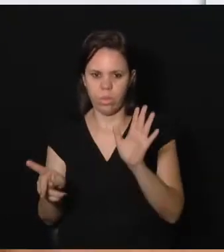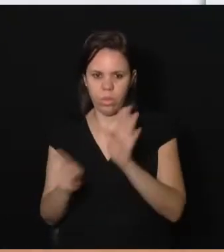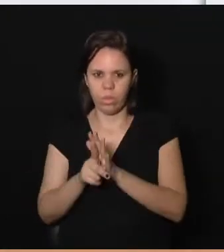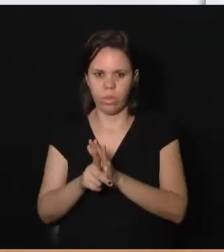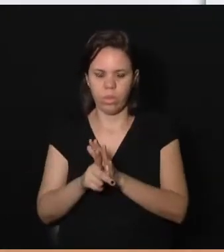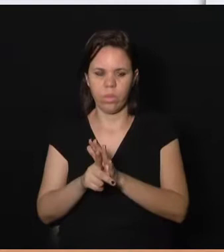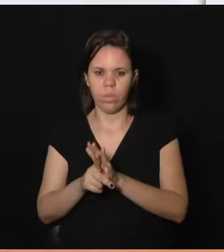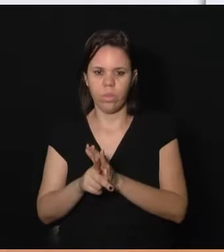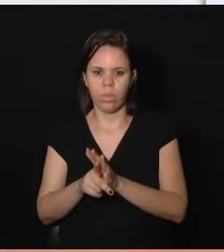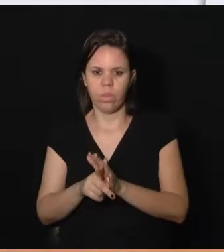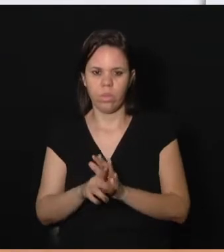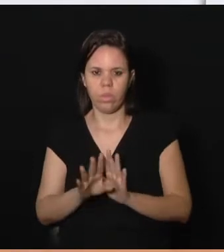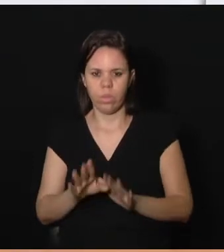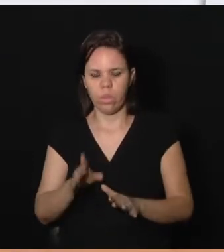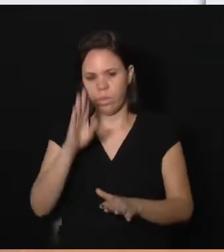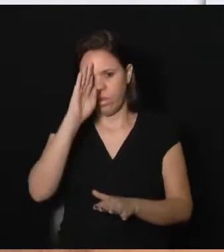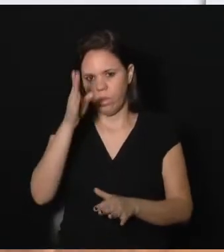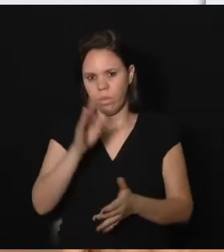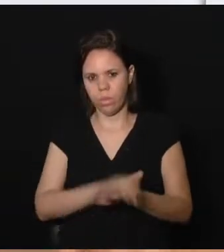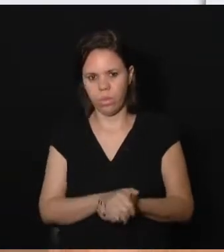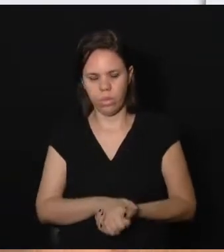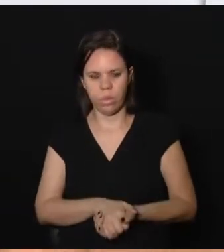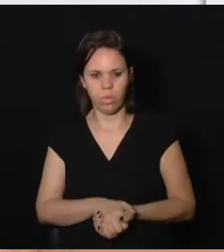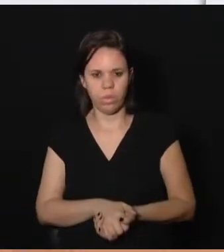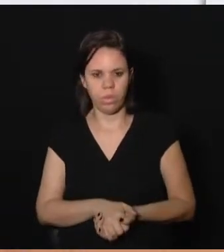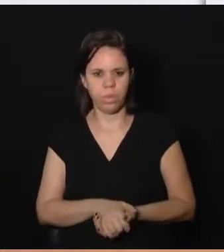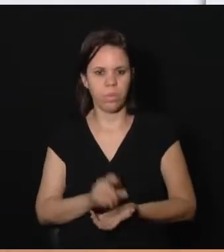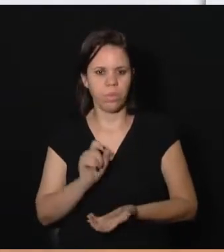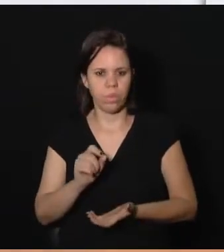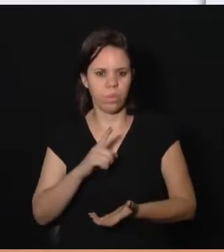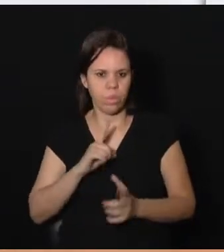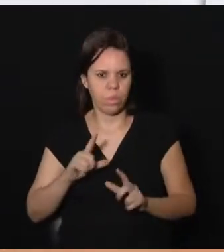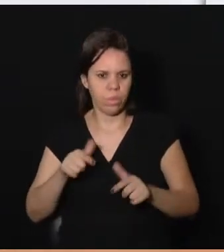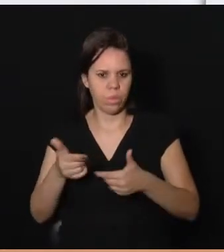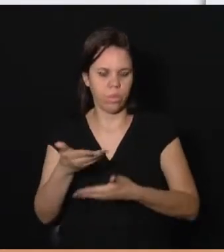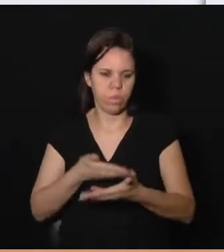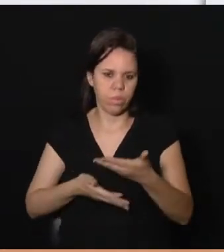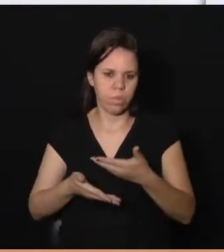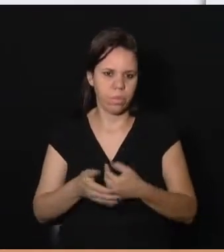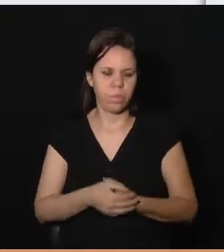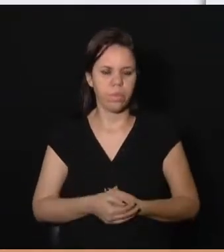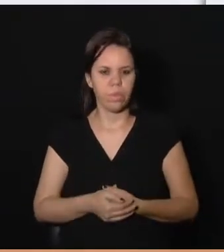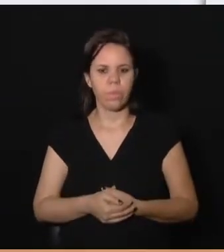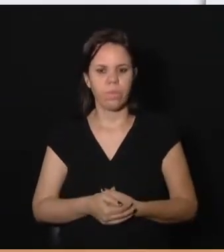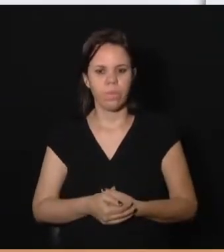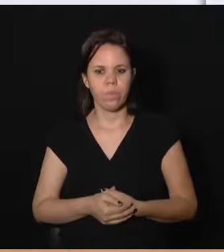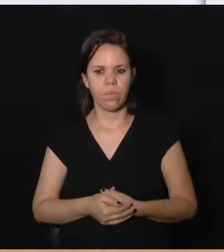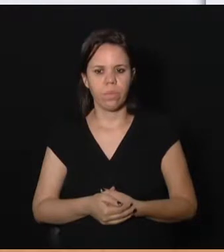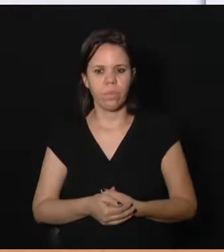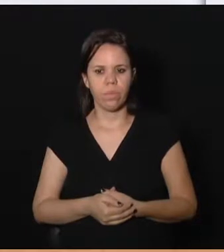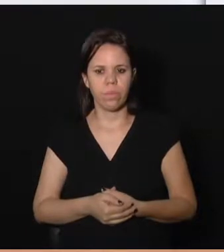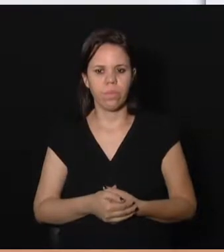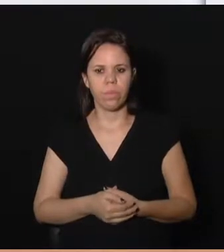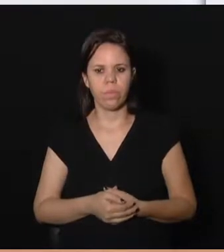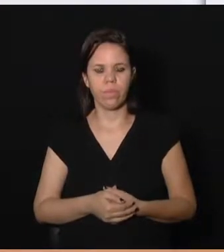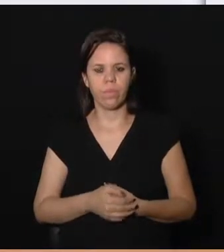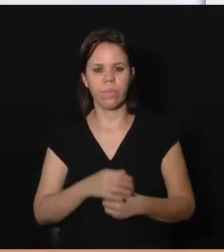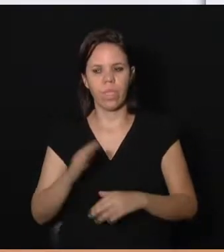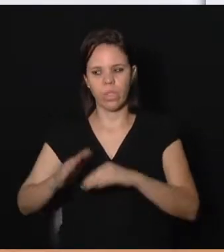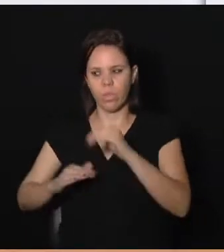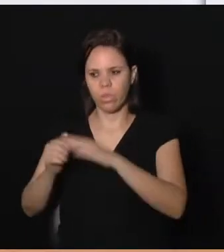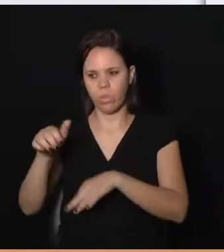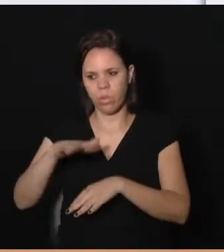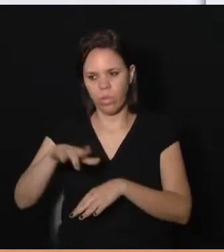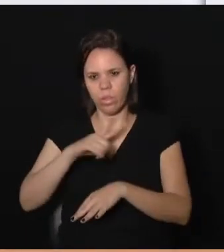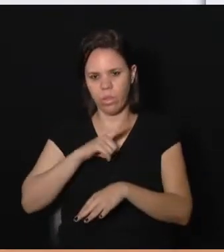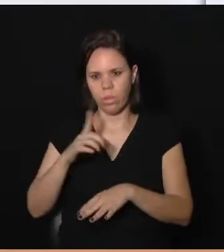classe, mas é fundamental que haja uma interação, né, entre esses ambientes para poder efetivamente